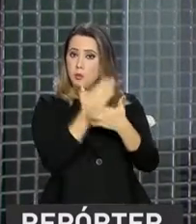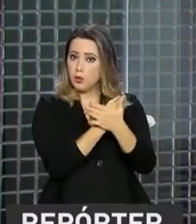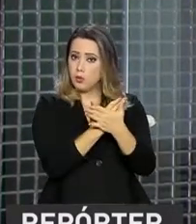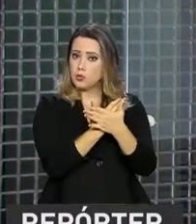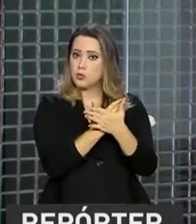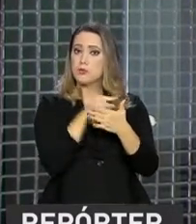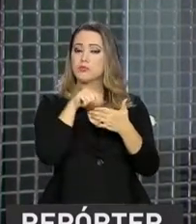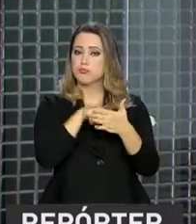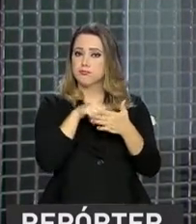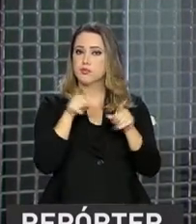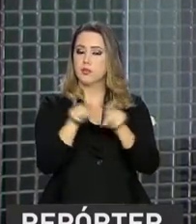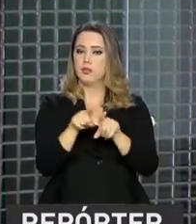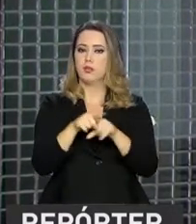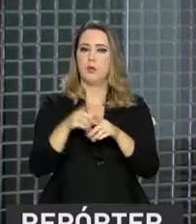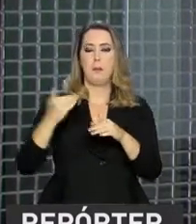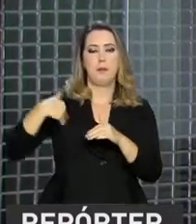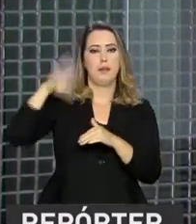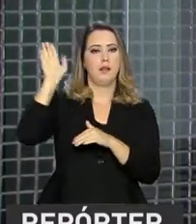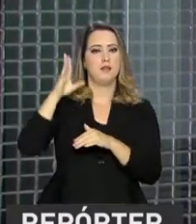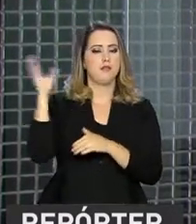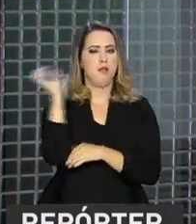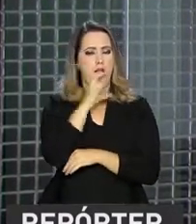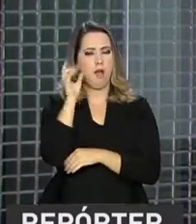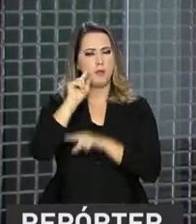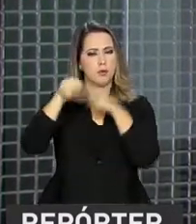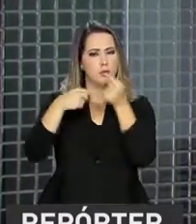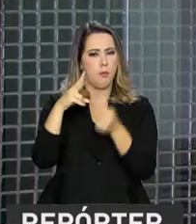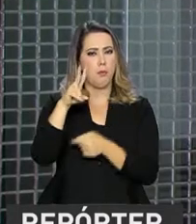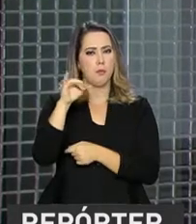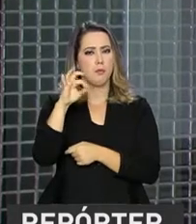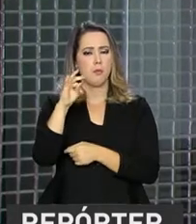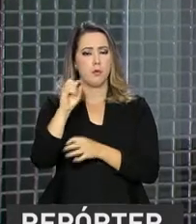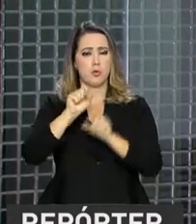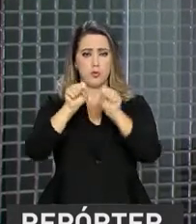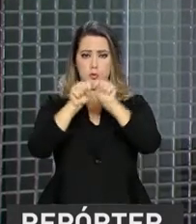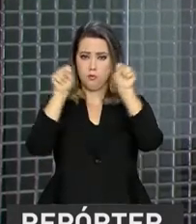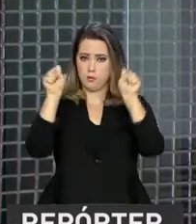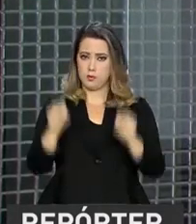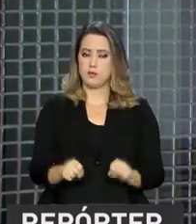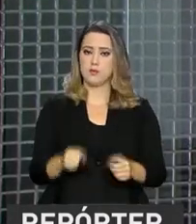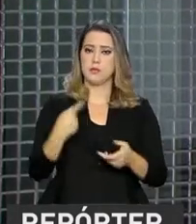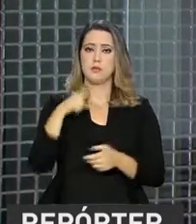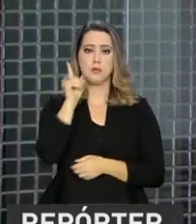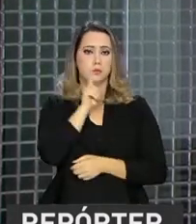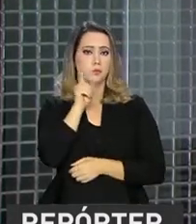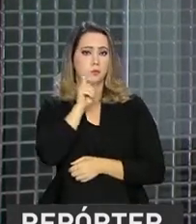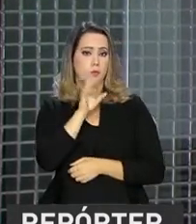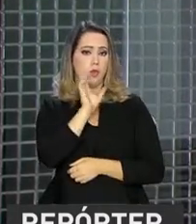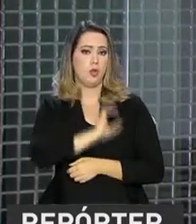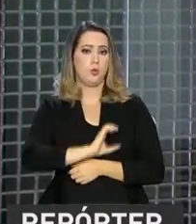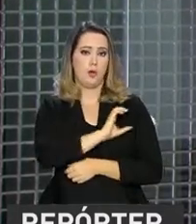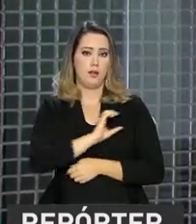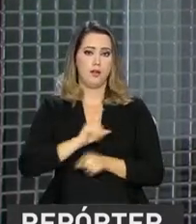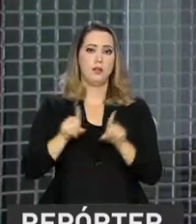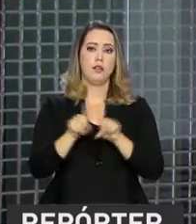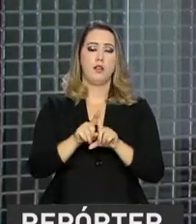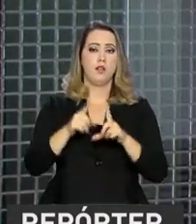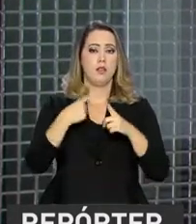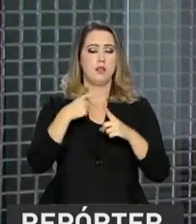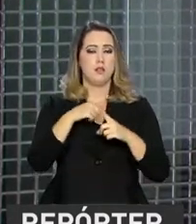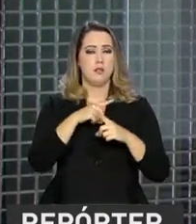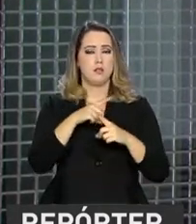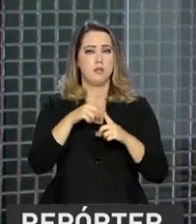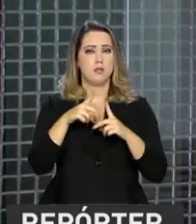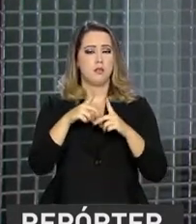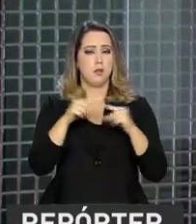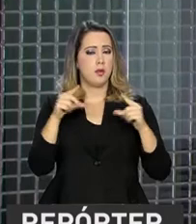por conta dos vistos eletrônicos que serão implantados em janeiro nos Estados Unidos, e no Canadá, além do Japão. A Austrália já